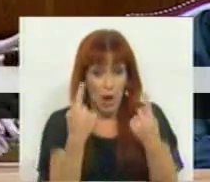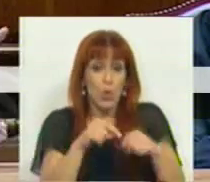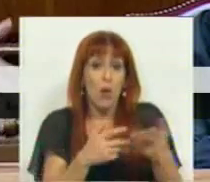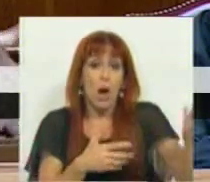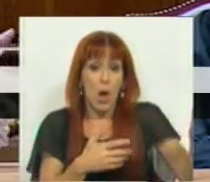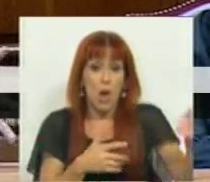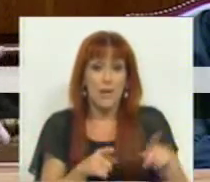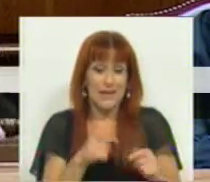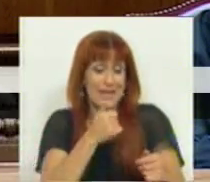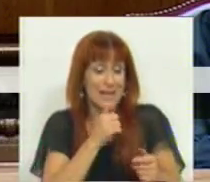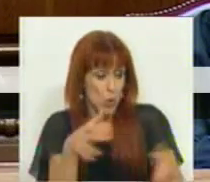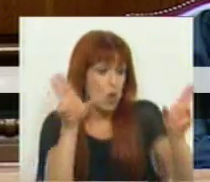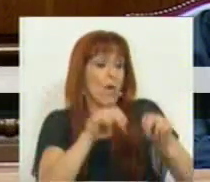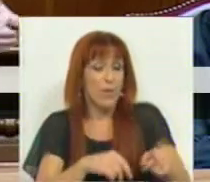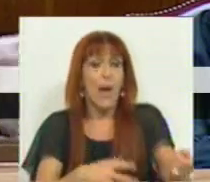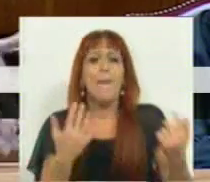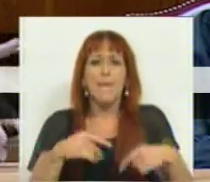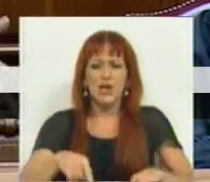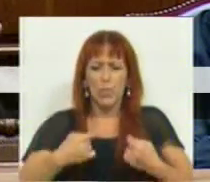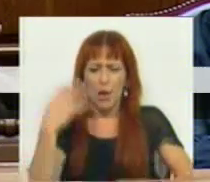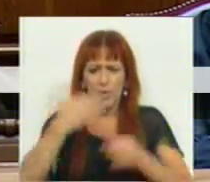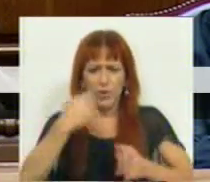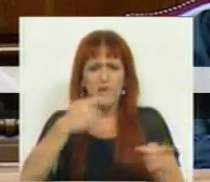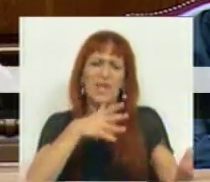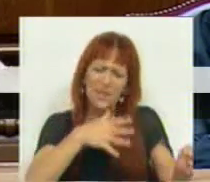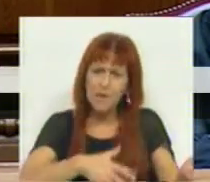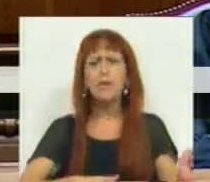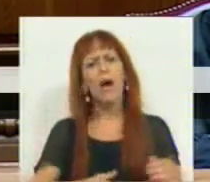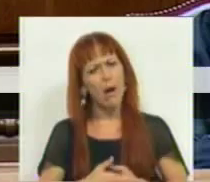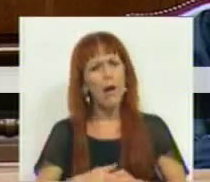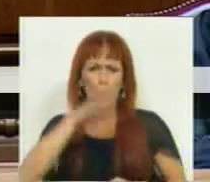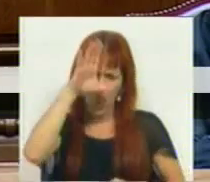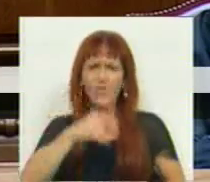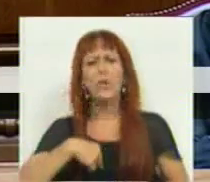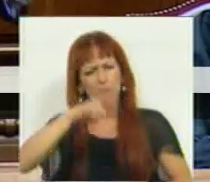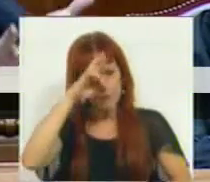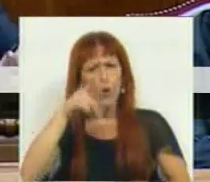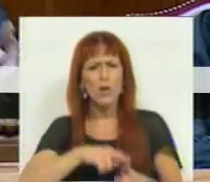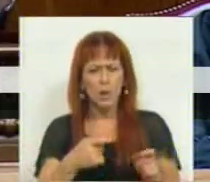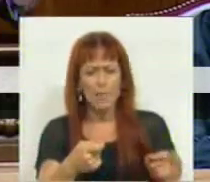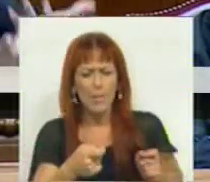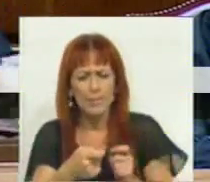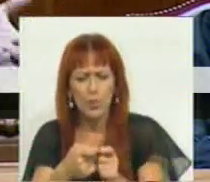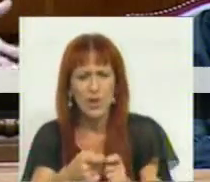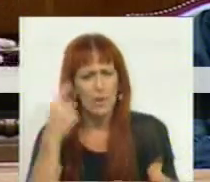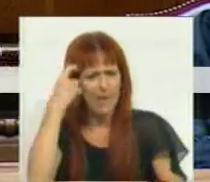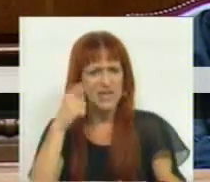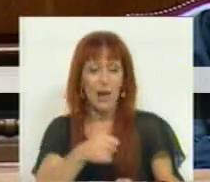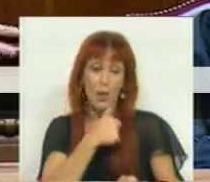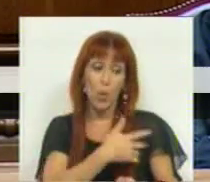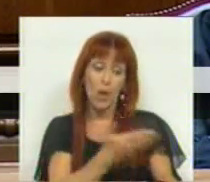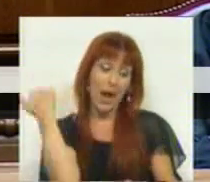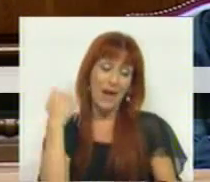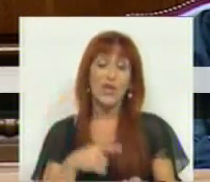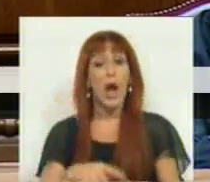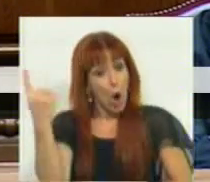reunião, neste acórdão novo. Mas o próprio Tribunal reconheceu que o Governo fez um esforço de aproximação, de ter em conta esses argumentos. É